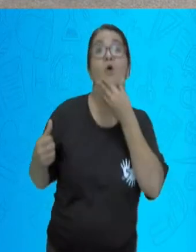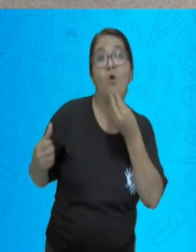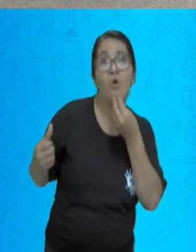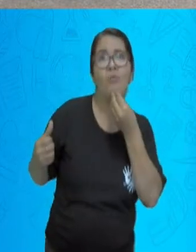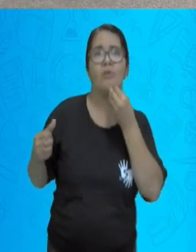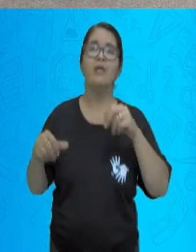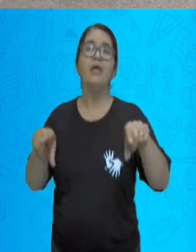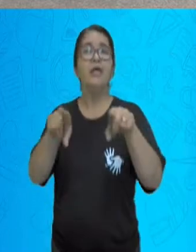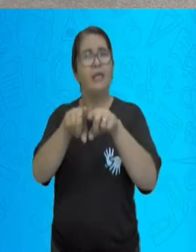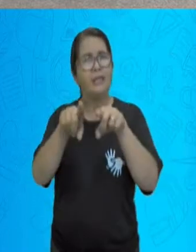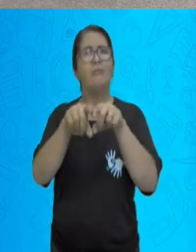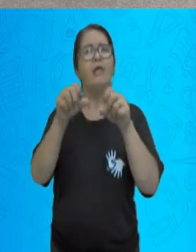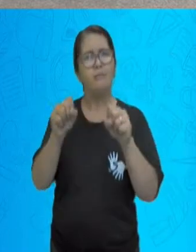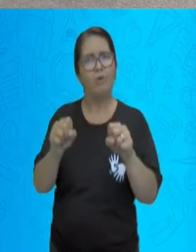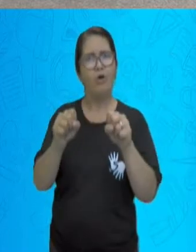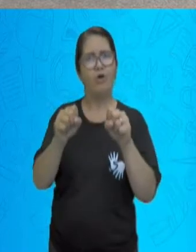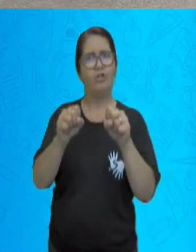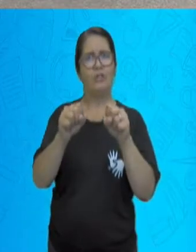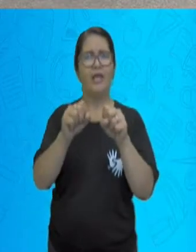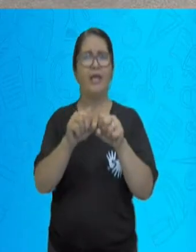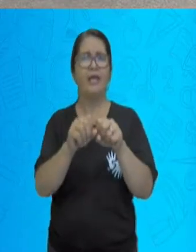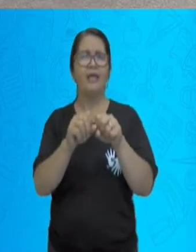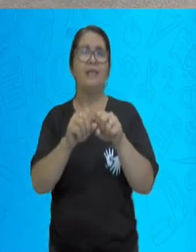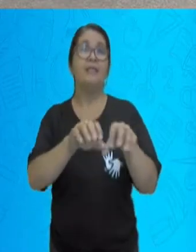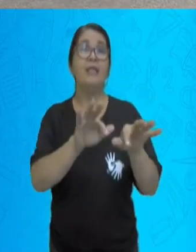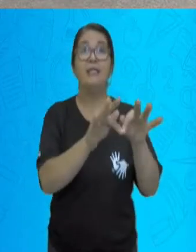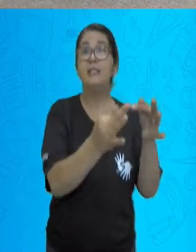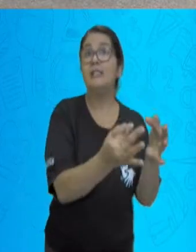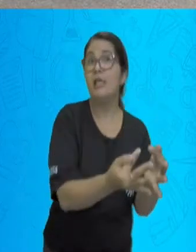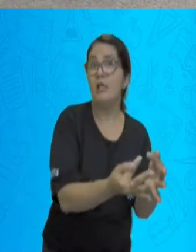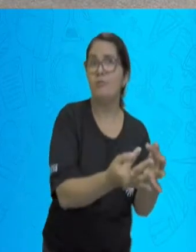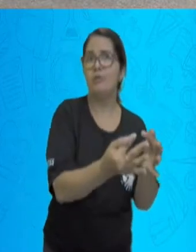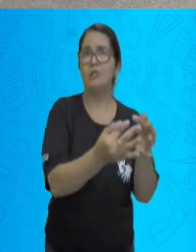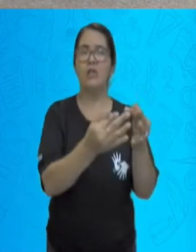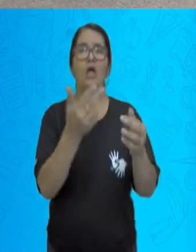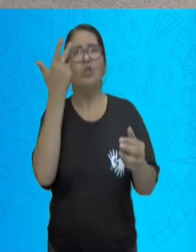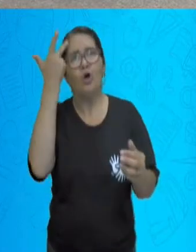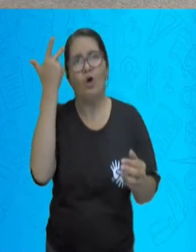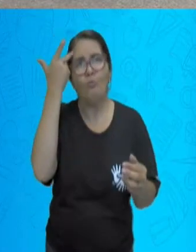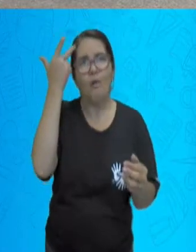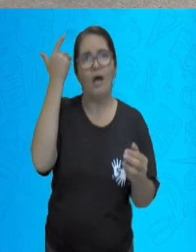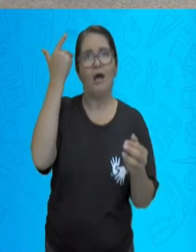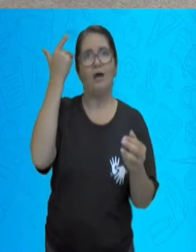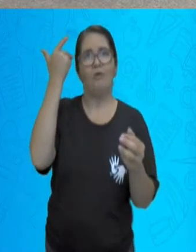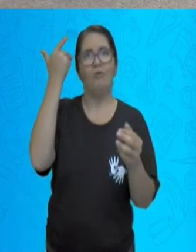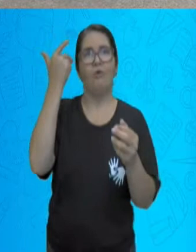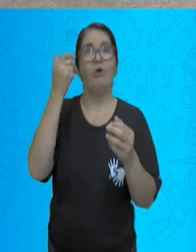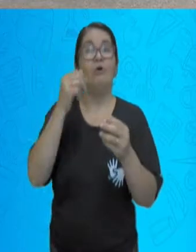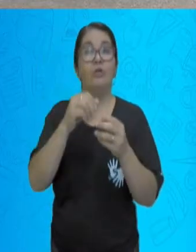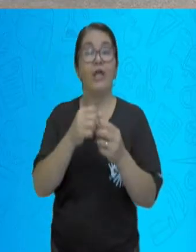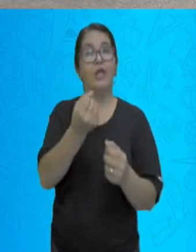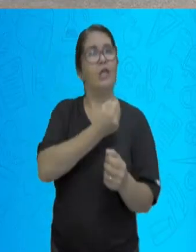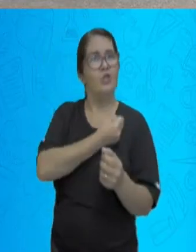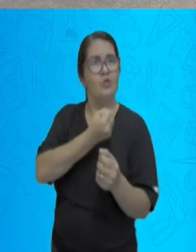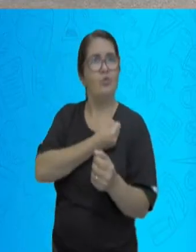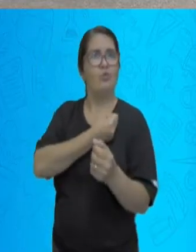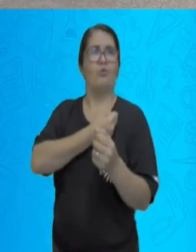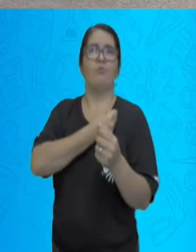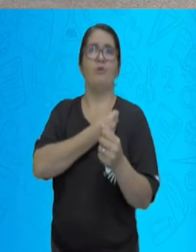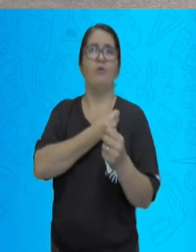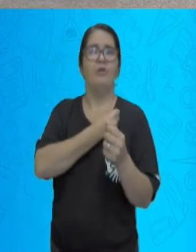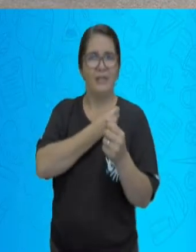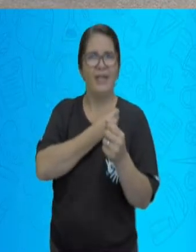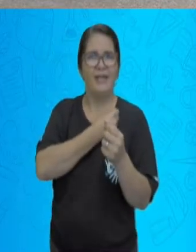o plural. E em grau, que pode ser diminutivo ou aumentativo, né? No sentido de